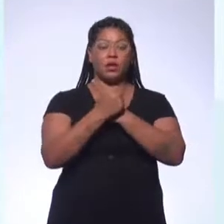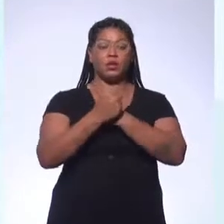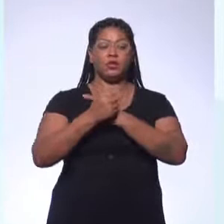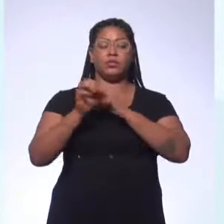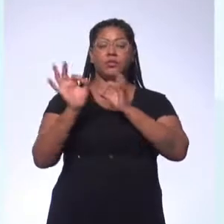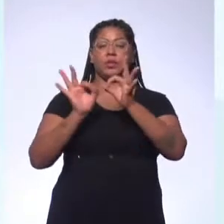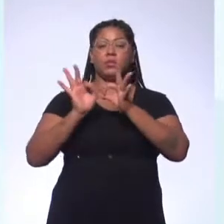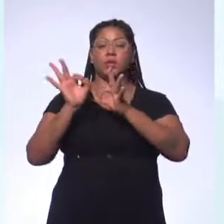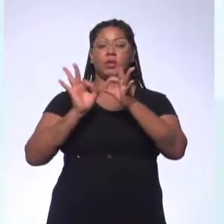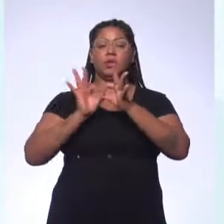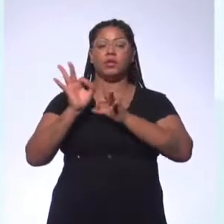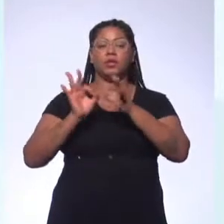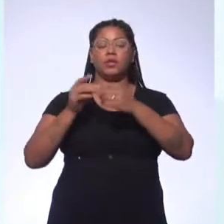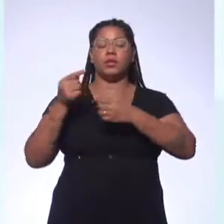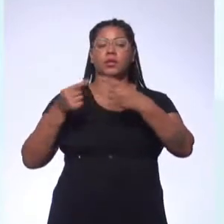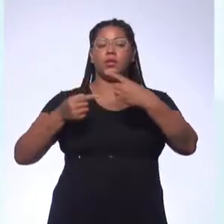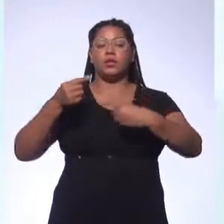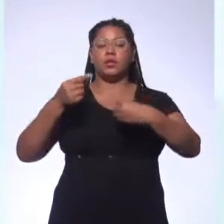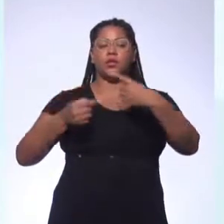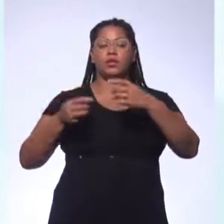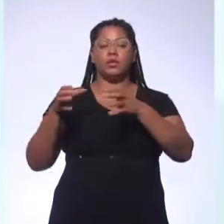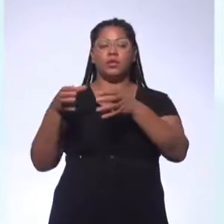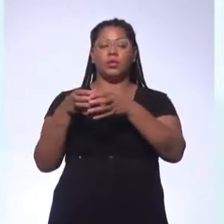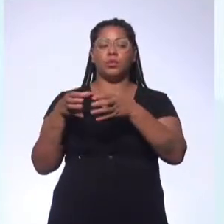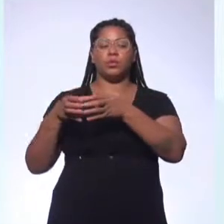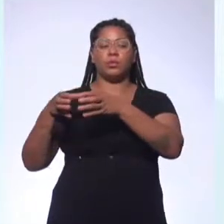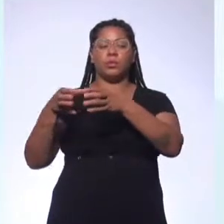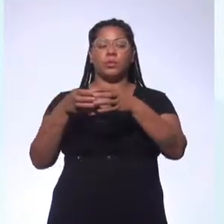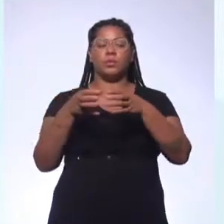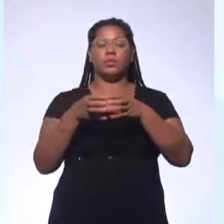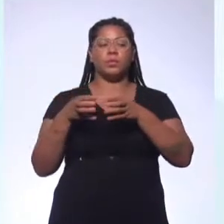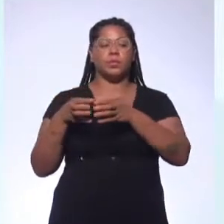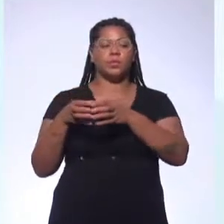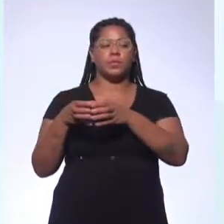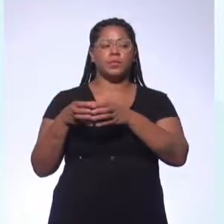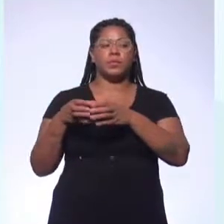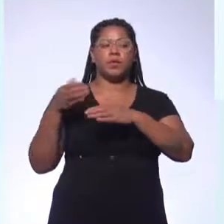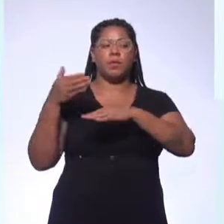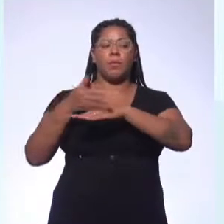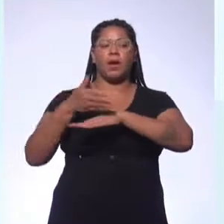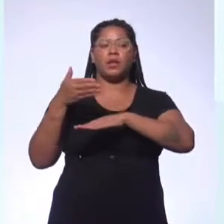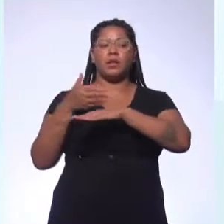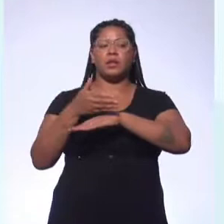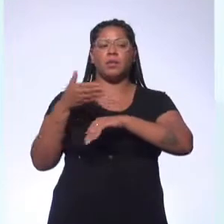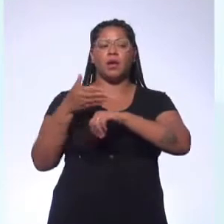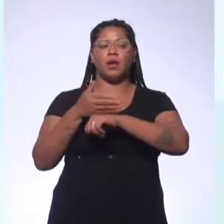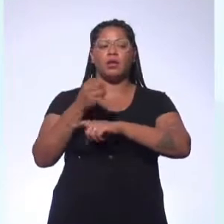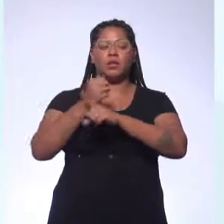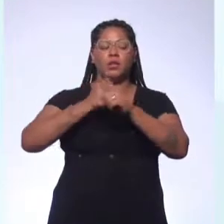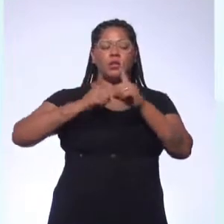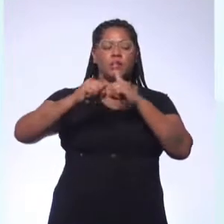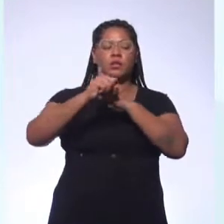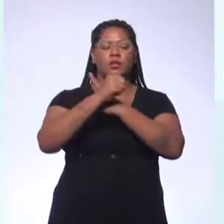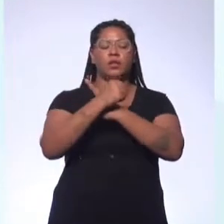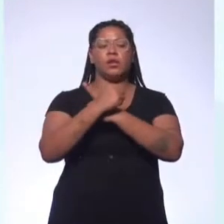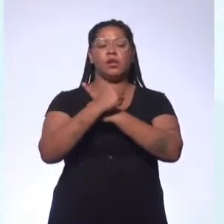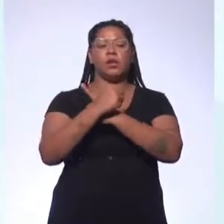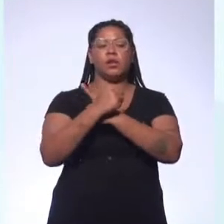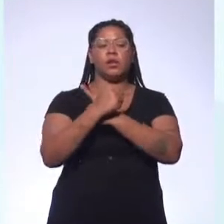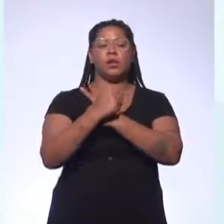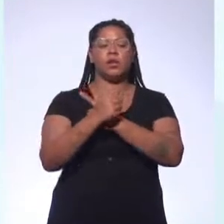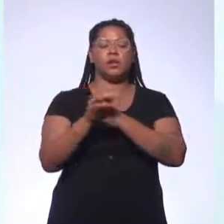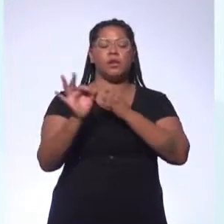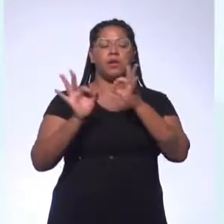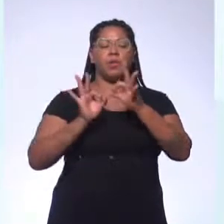partidos políticos e participar aí do processo social. Apoiou também